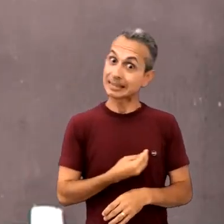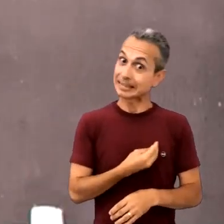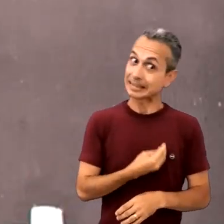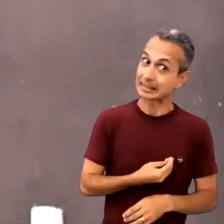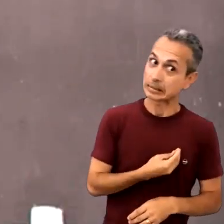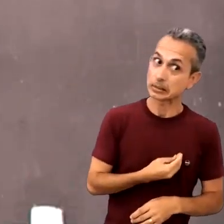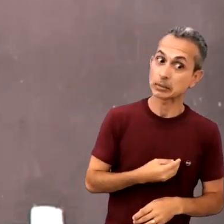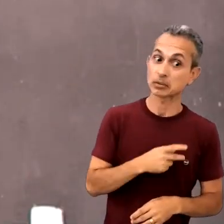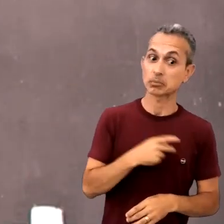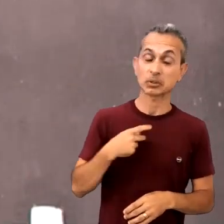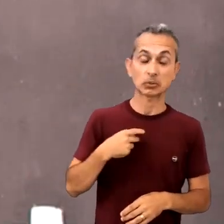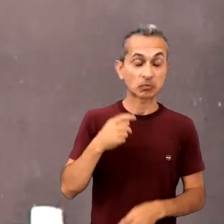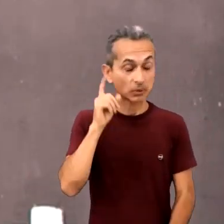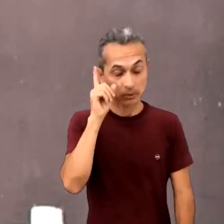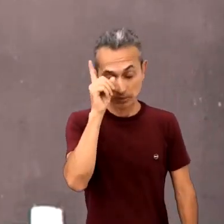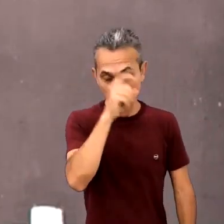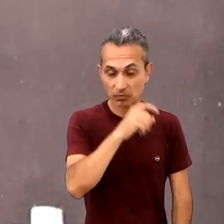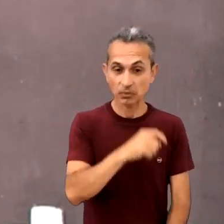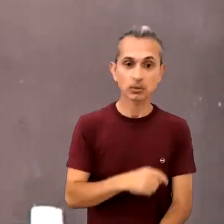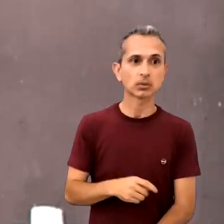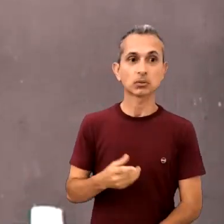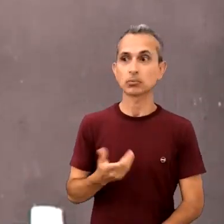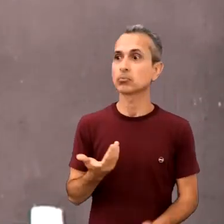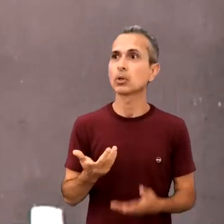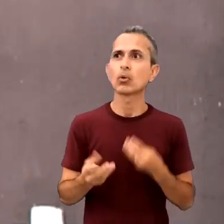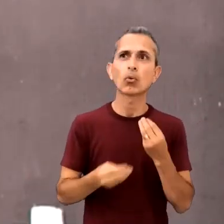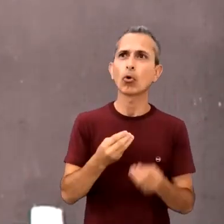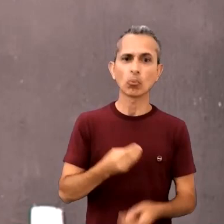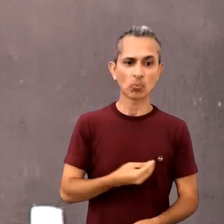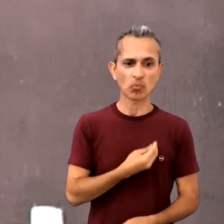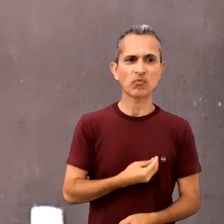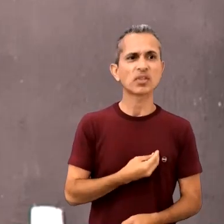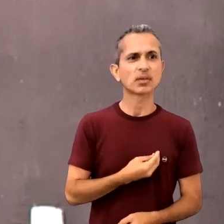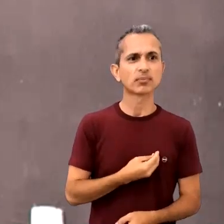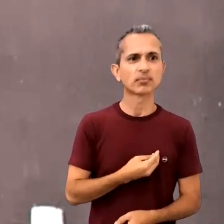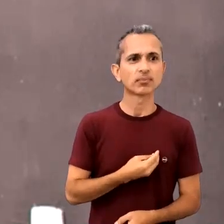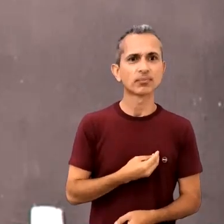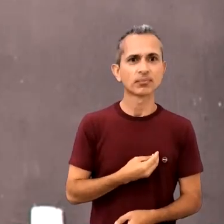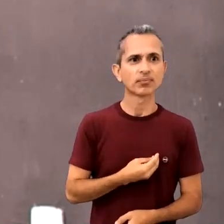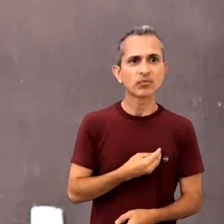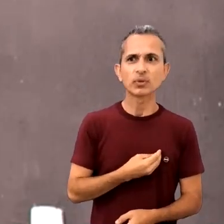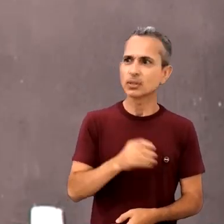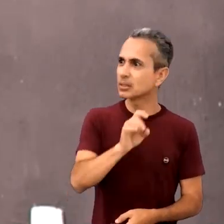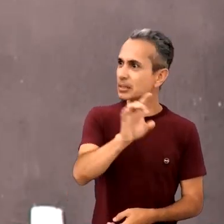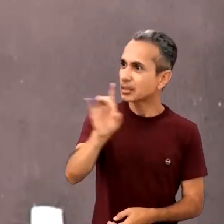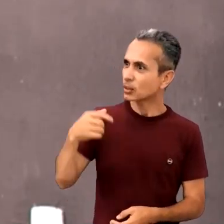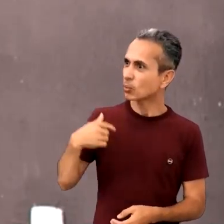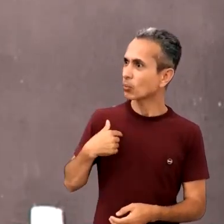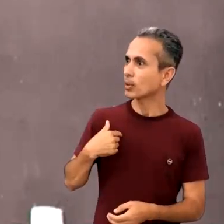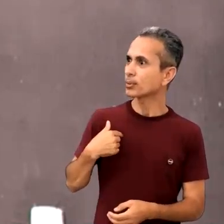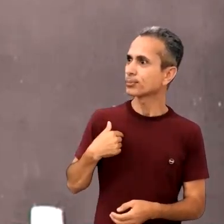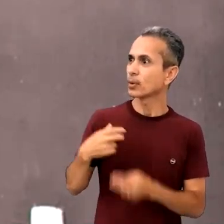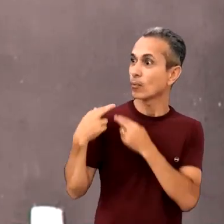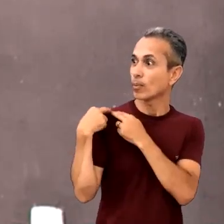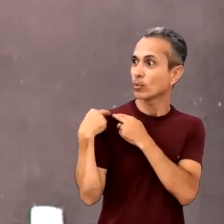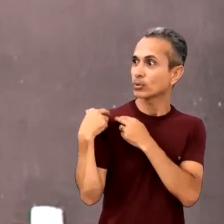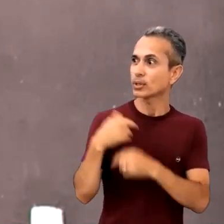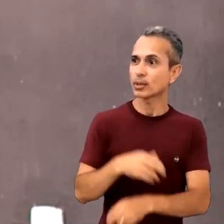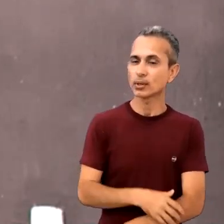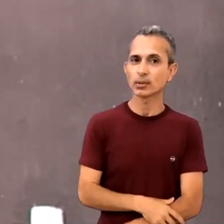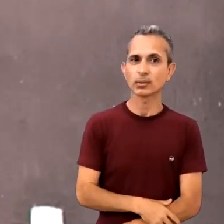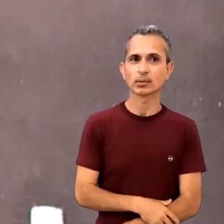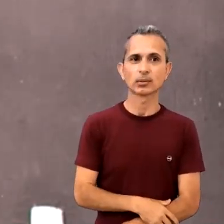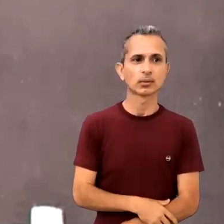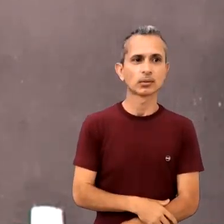é complicado, porque você está lidando com sua vida. Eu estou lidando com a vida de vocês, todos vocês. Aí já